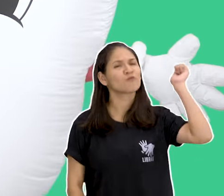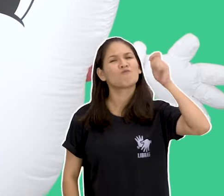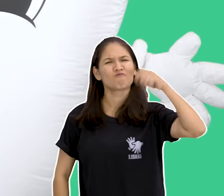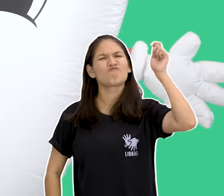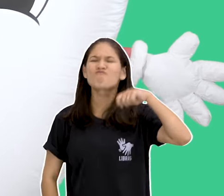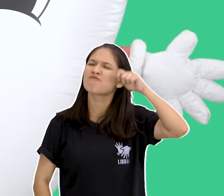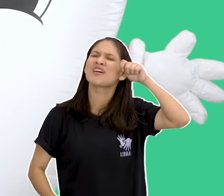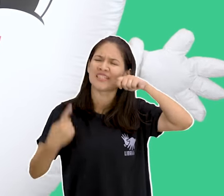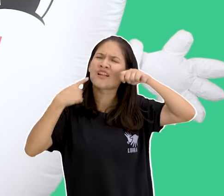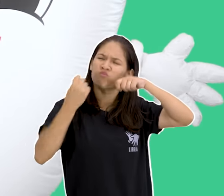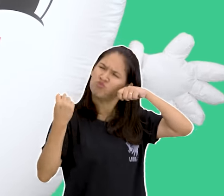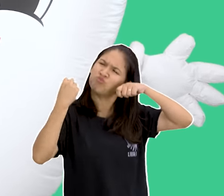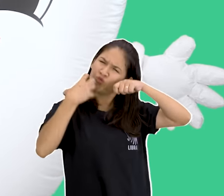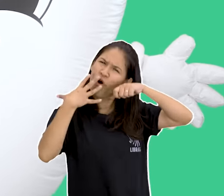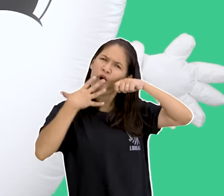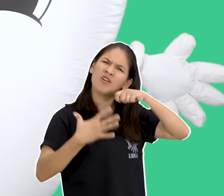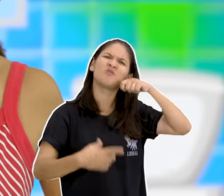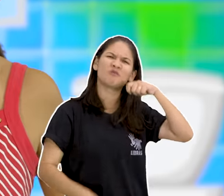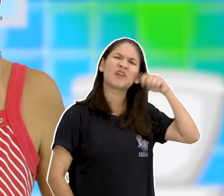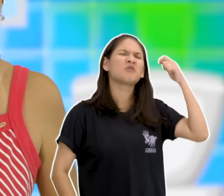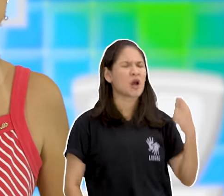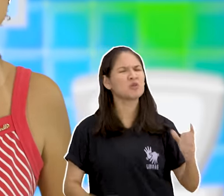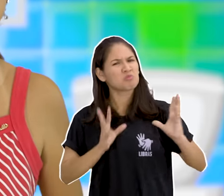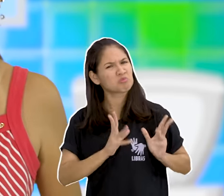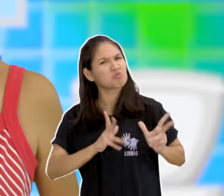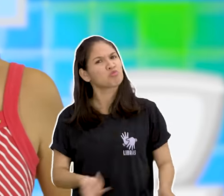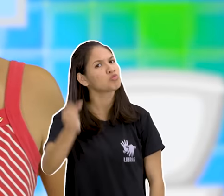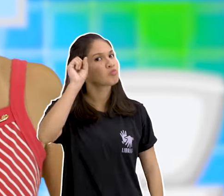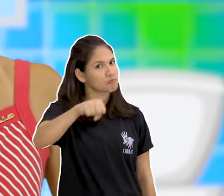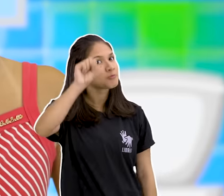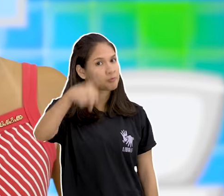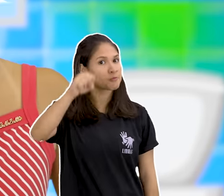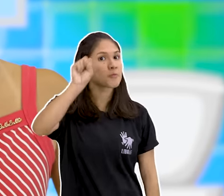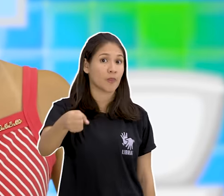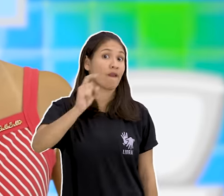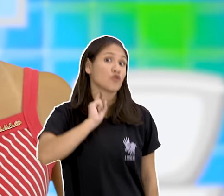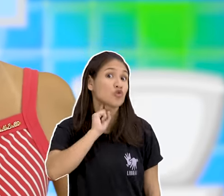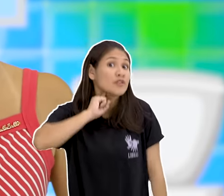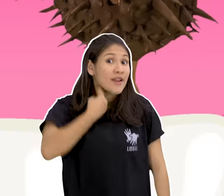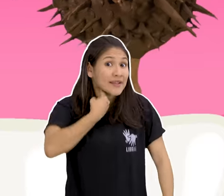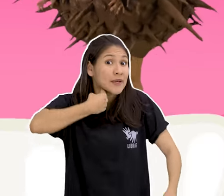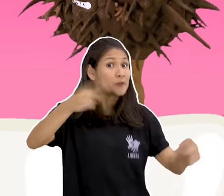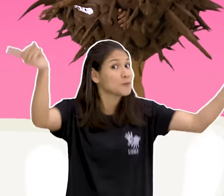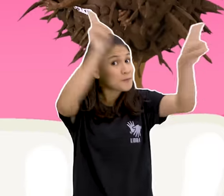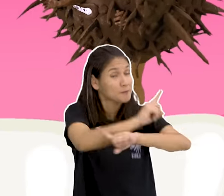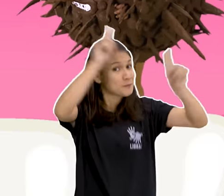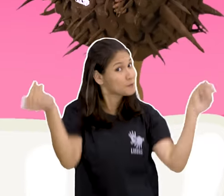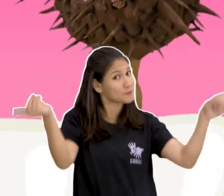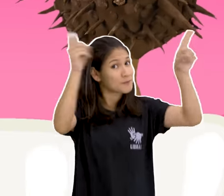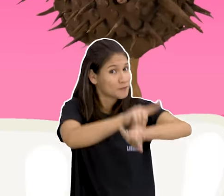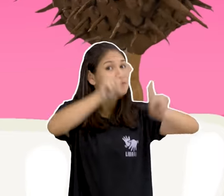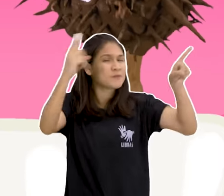o dentão, isso é muito bom. Vai ficar limpinho, sim, sim, sim. Sujeirinha,